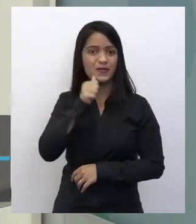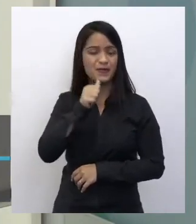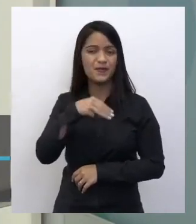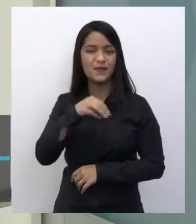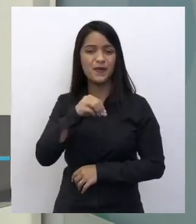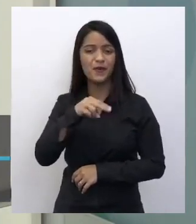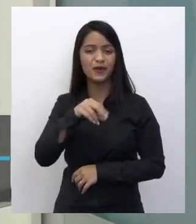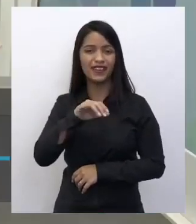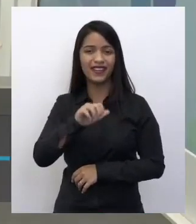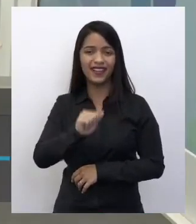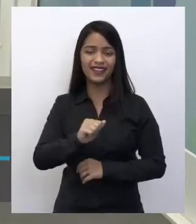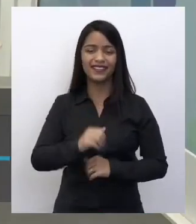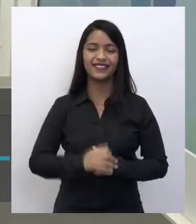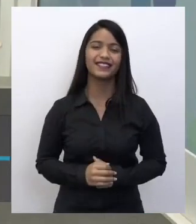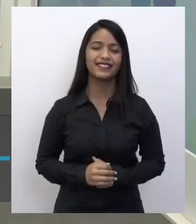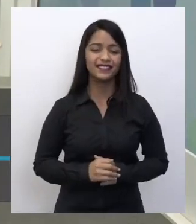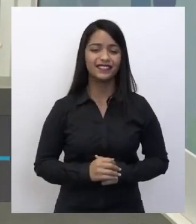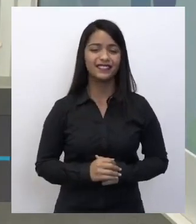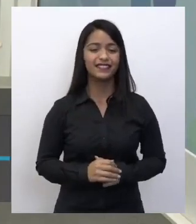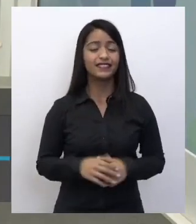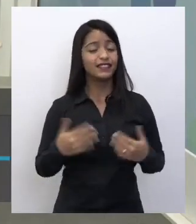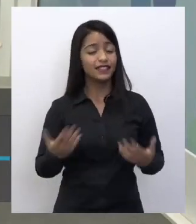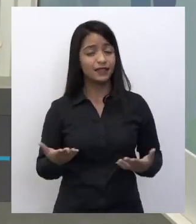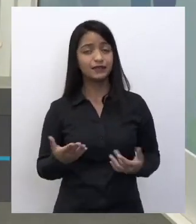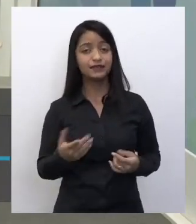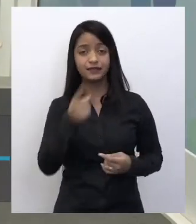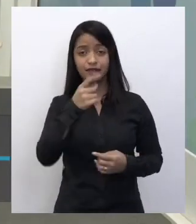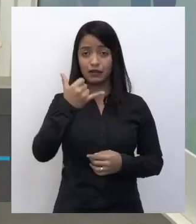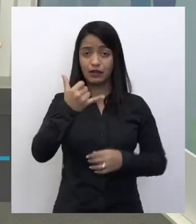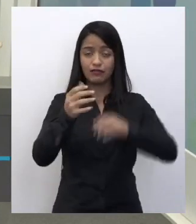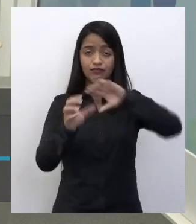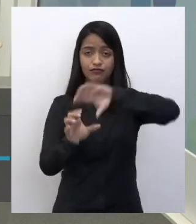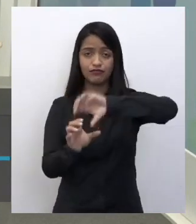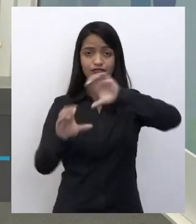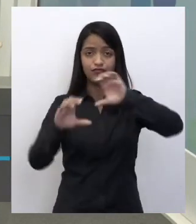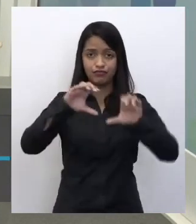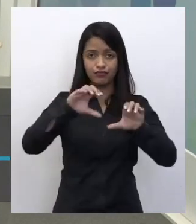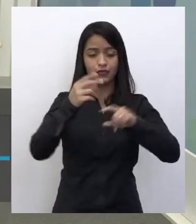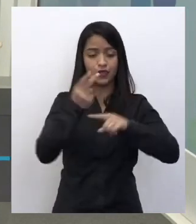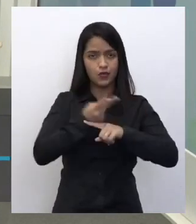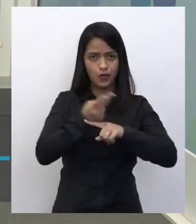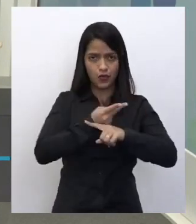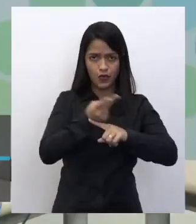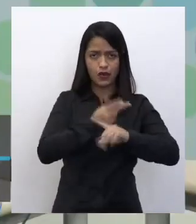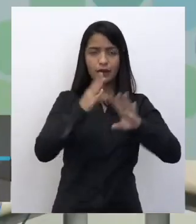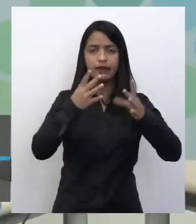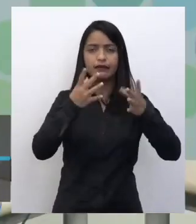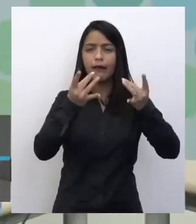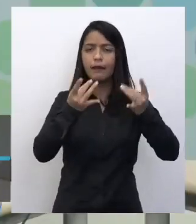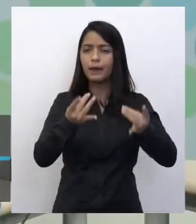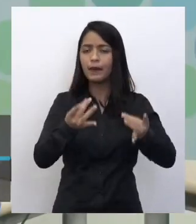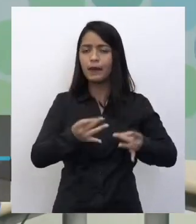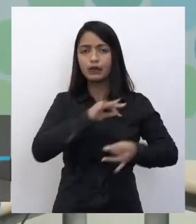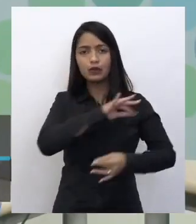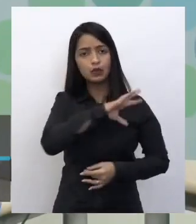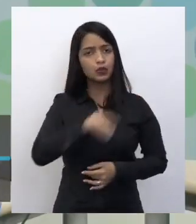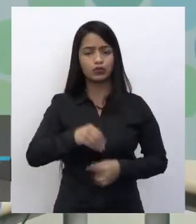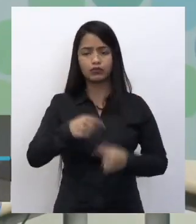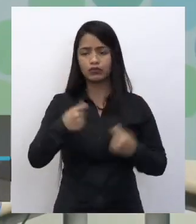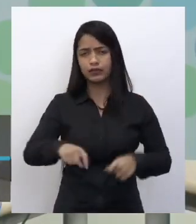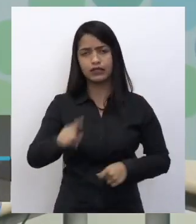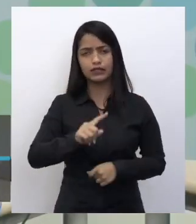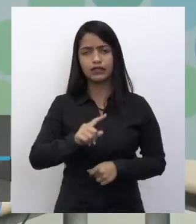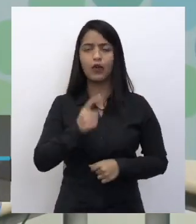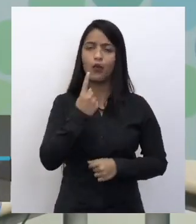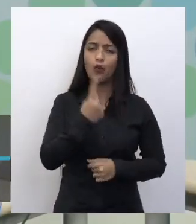Então, vira a tela aí para você conseguir localizar. Não precisa localizar todas as falas aí do discurso direto, mas uma